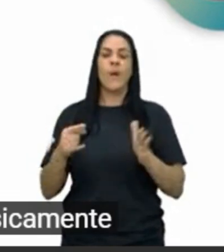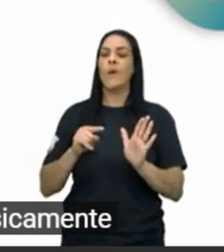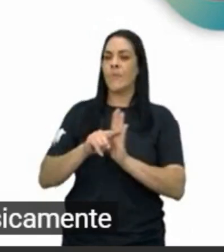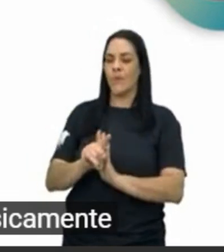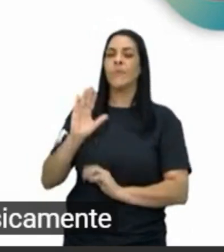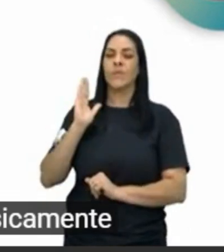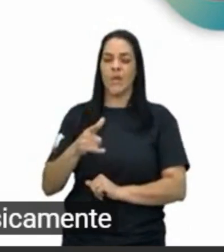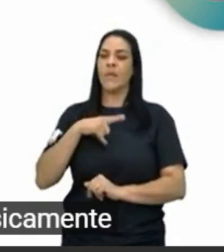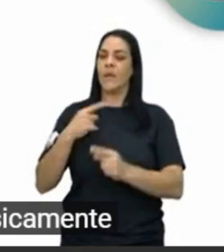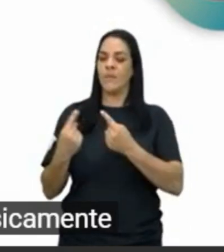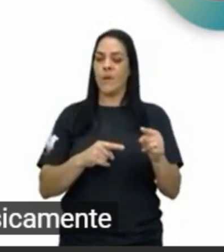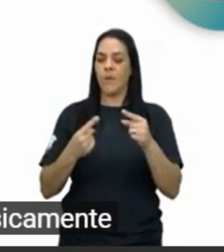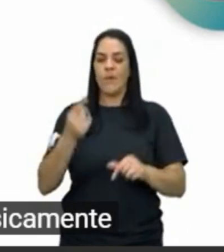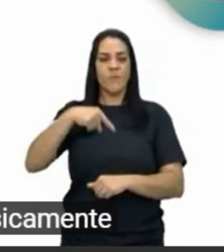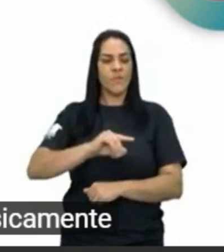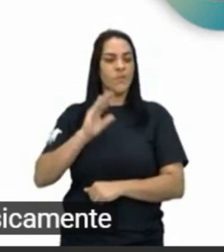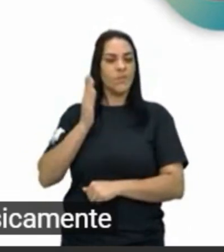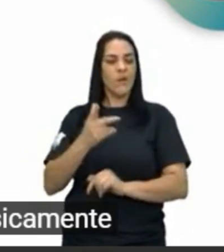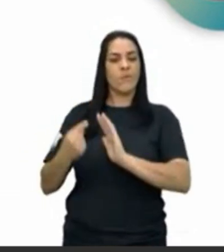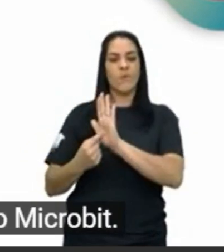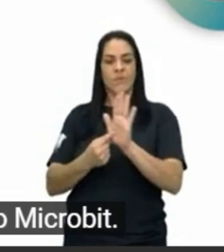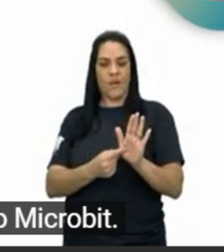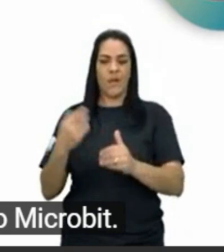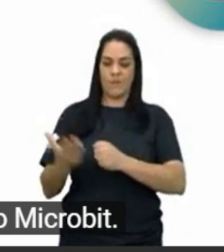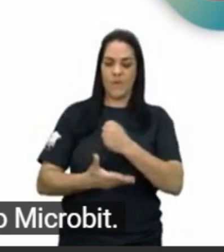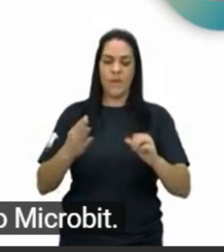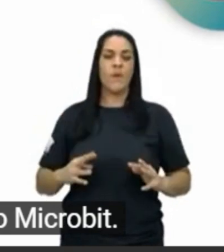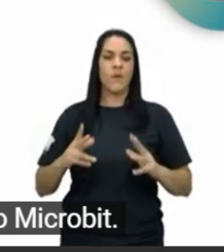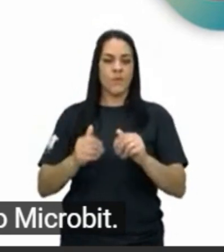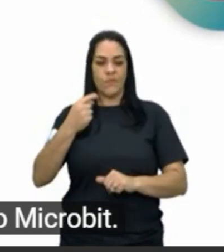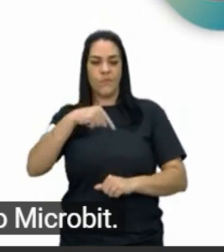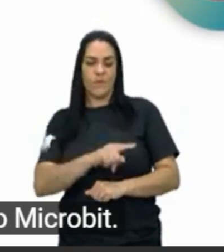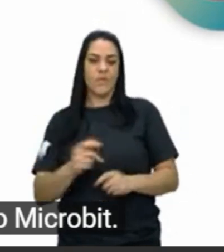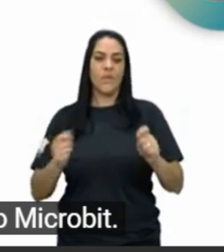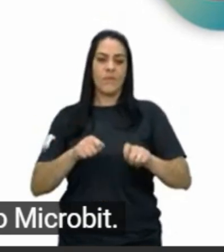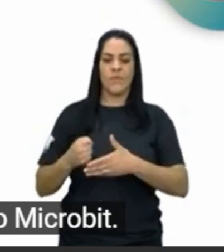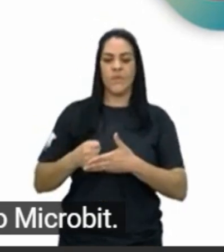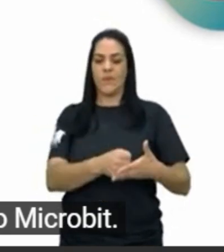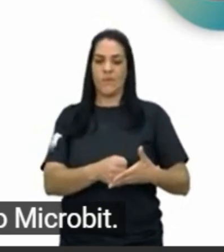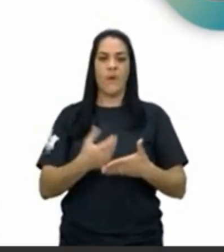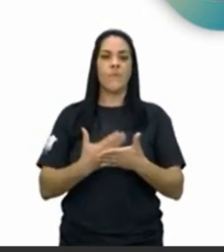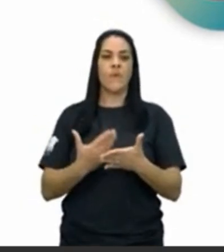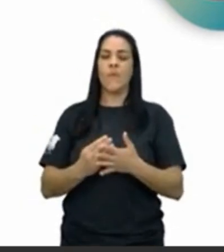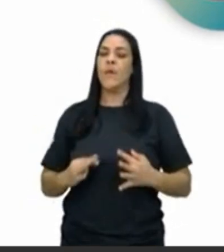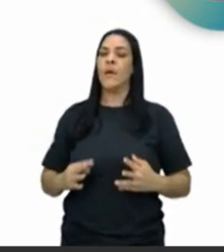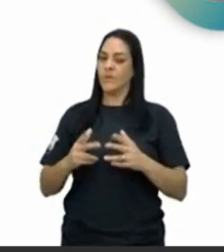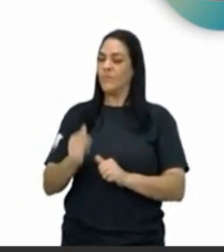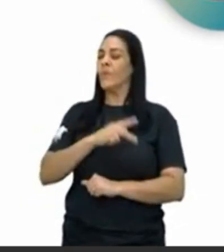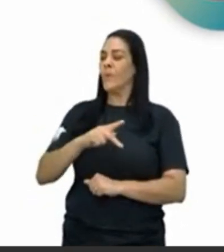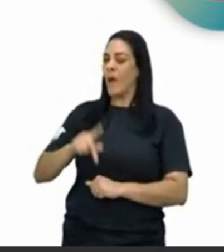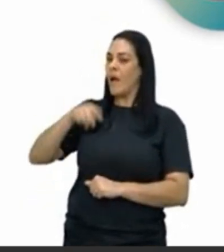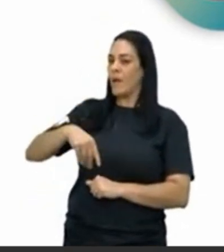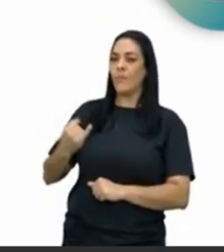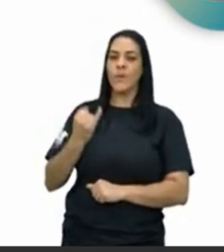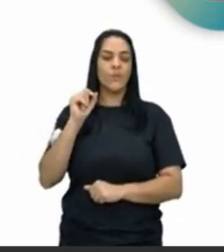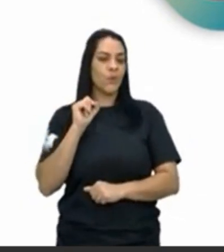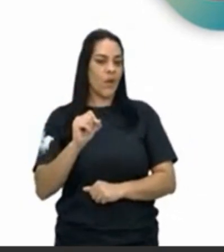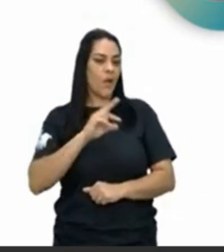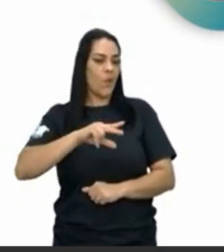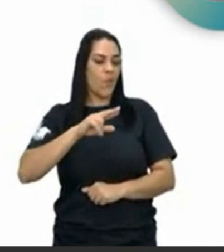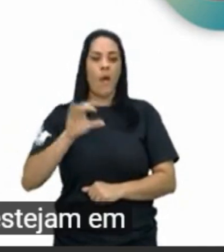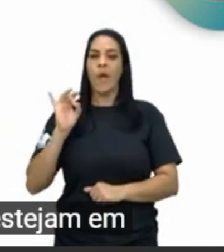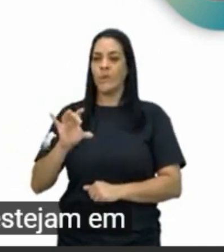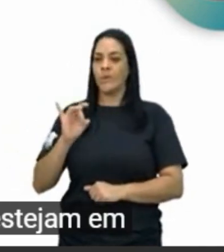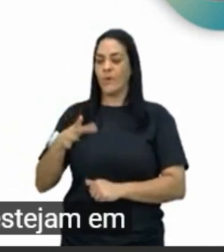Então essa pergunta ela já veio para provocar e você já vai mostrar ali basicamente tanto a Shield que você vai ter que levar para a aula, quanto o microbit, professor. É necessário que,